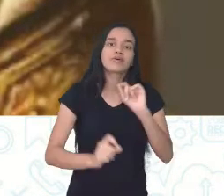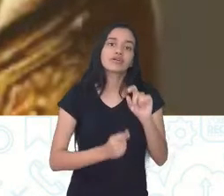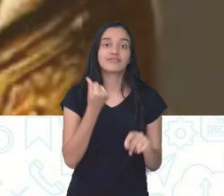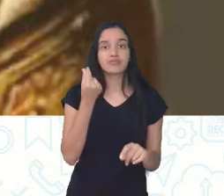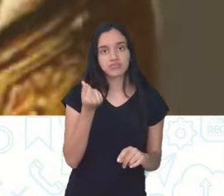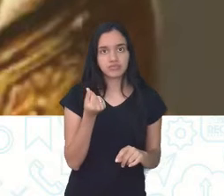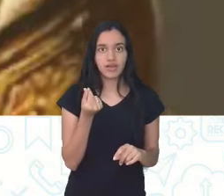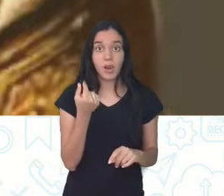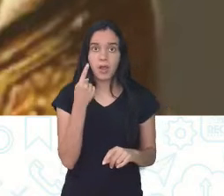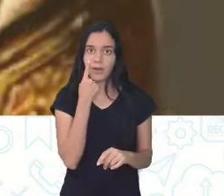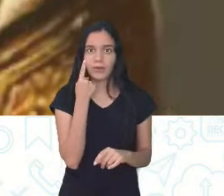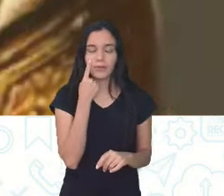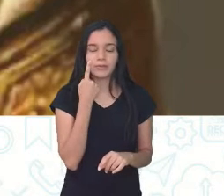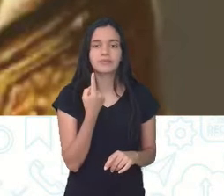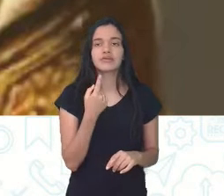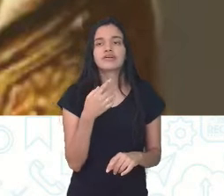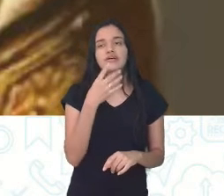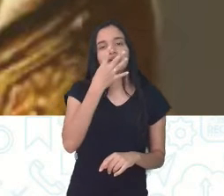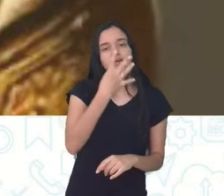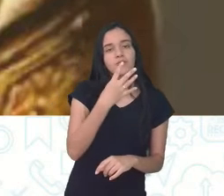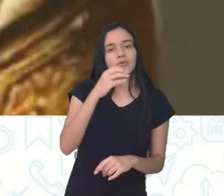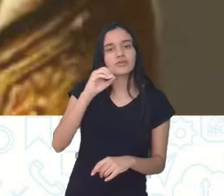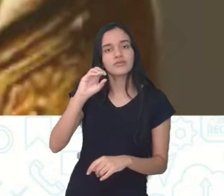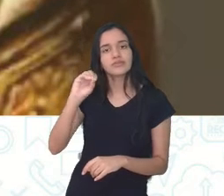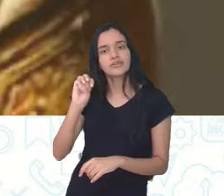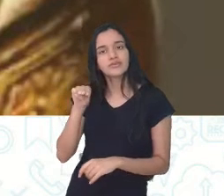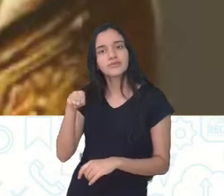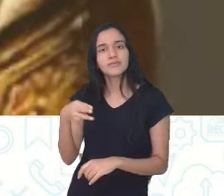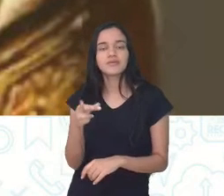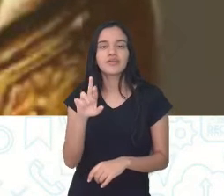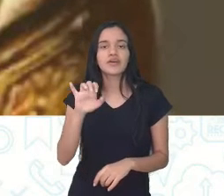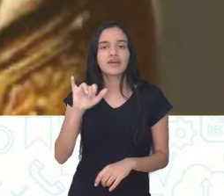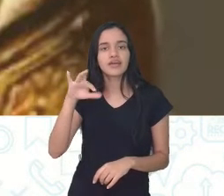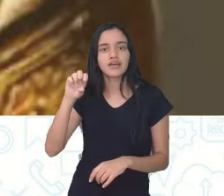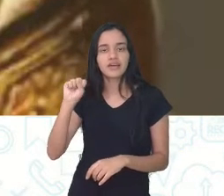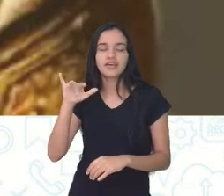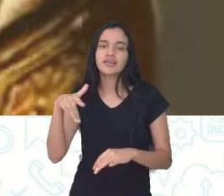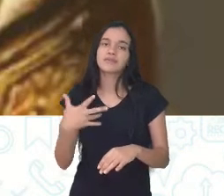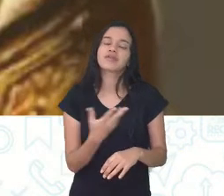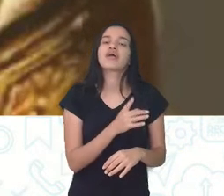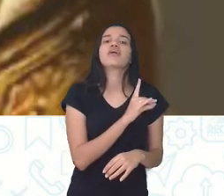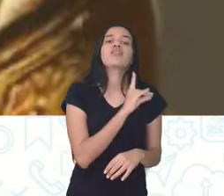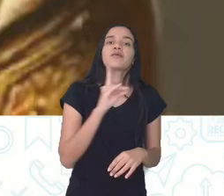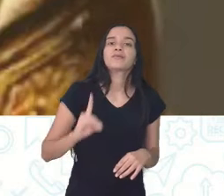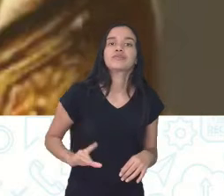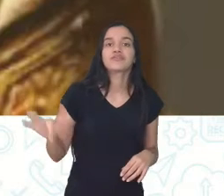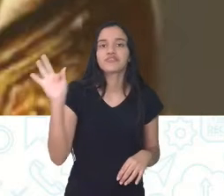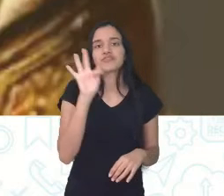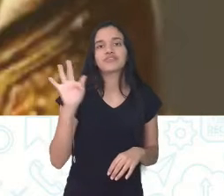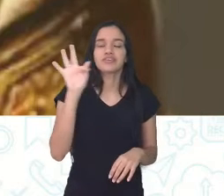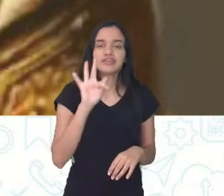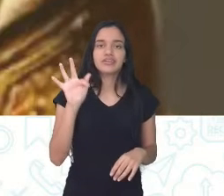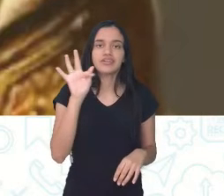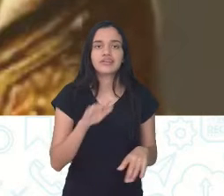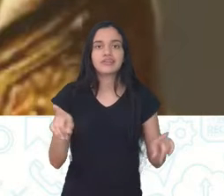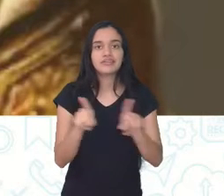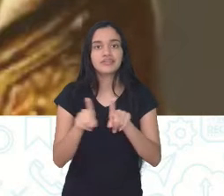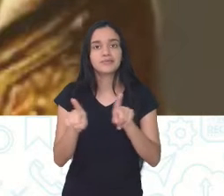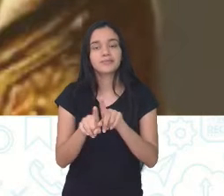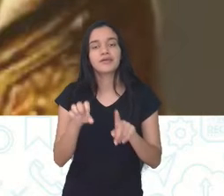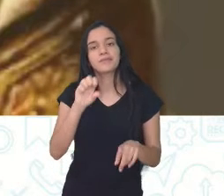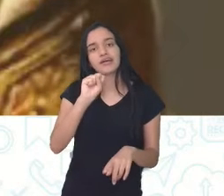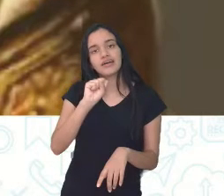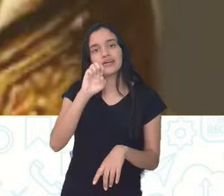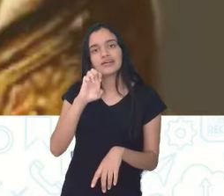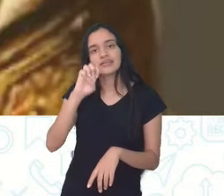né? Olha aí, 400 mil réis por ano para o deputado federal e 800 mil réis para senador.